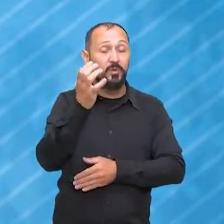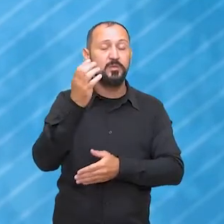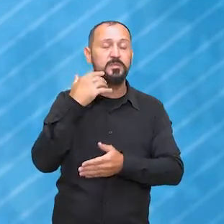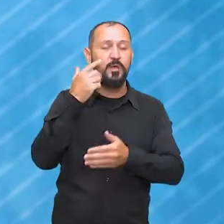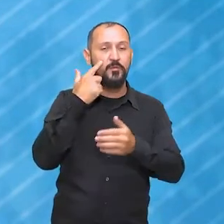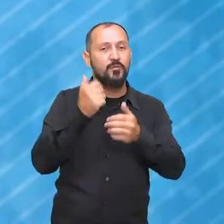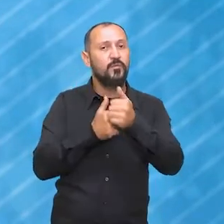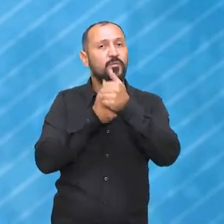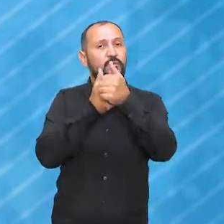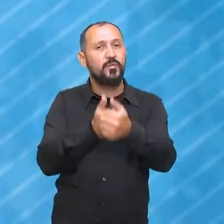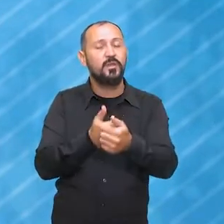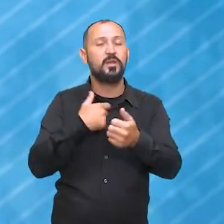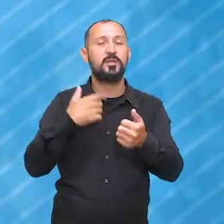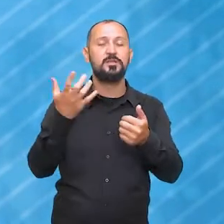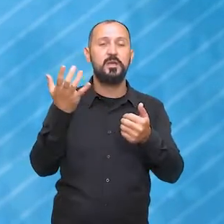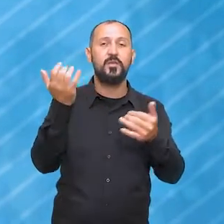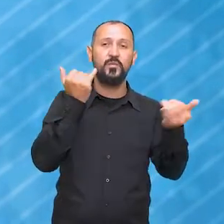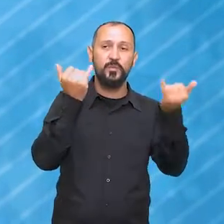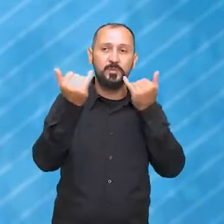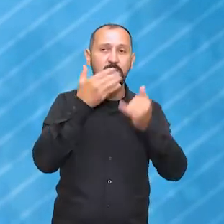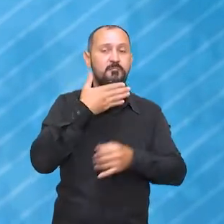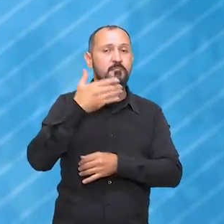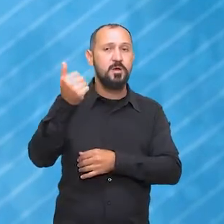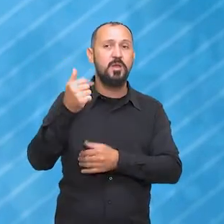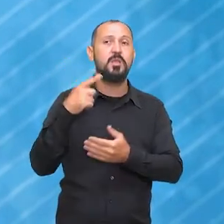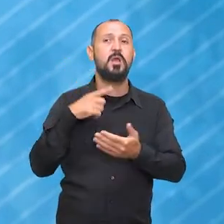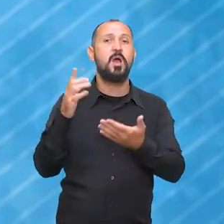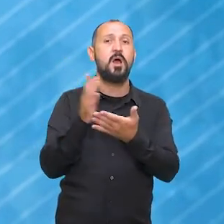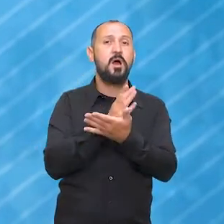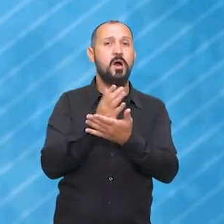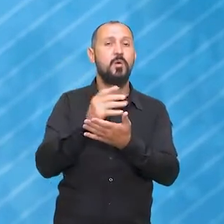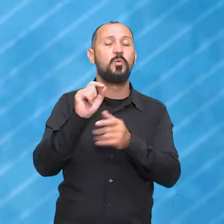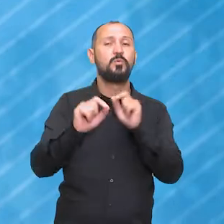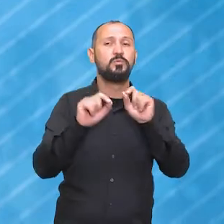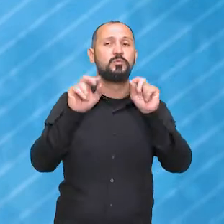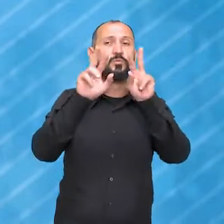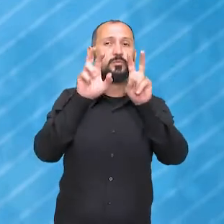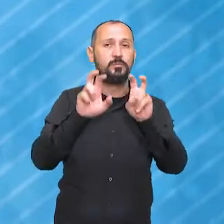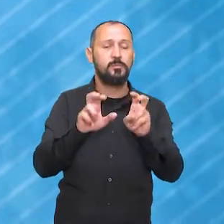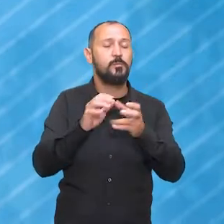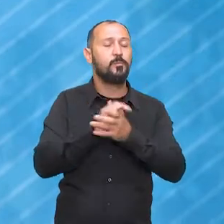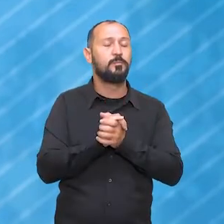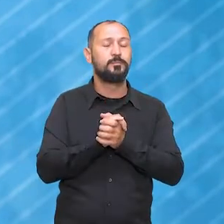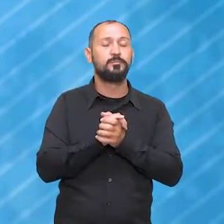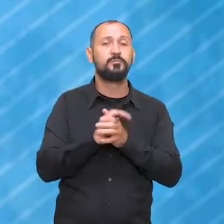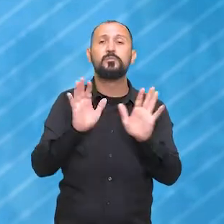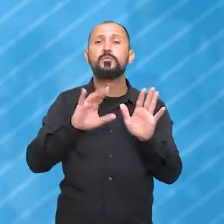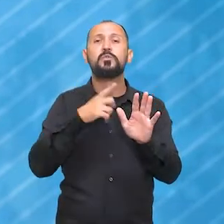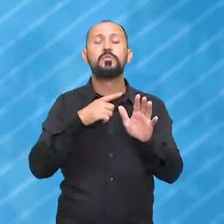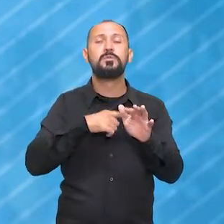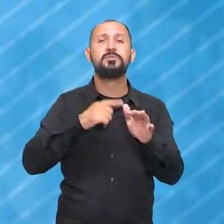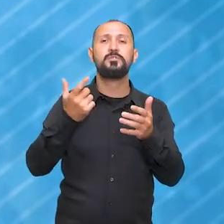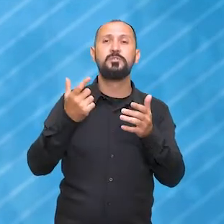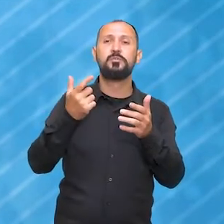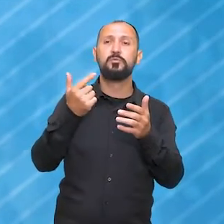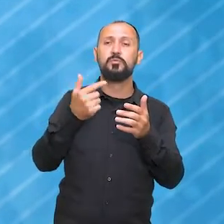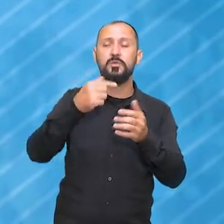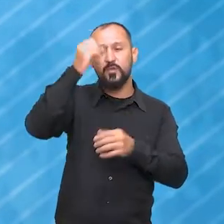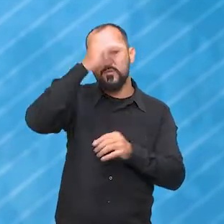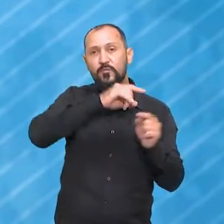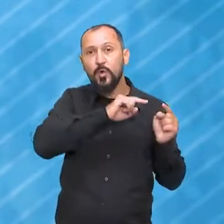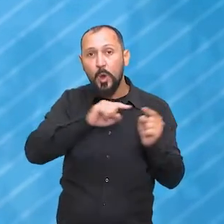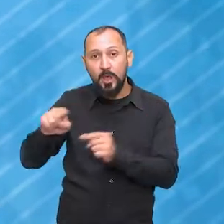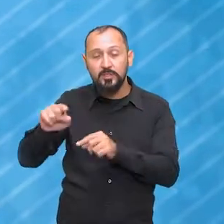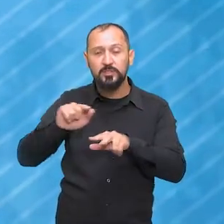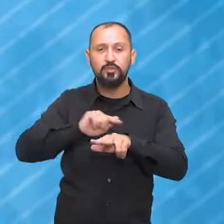quiser procurar e quiser se informar melhor, existem algumas prerrogativas ali. Não só de não sofrer violência